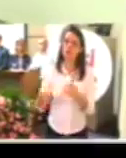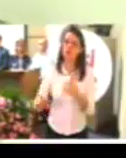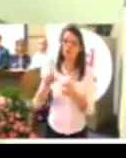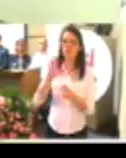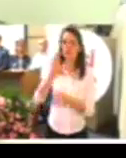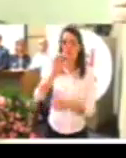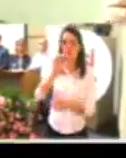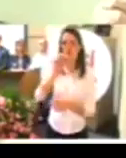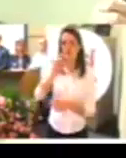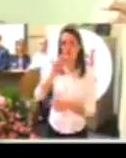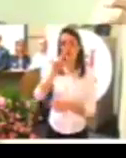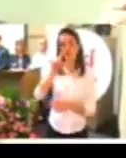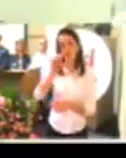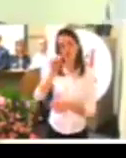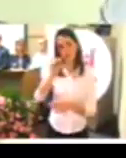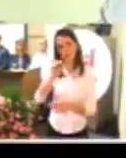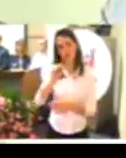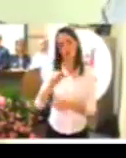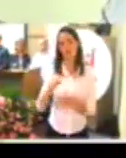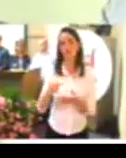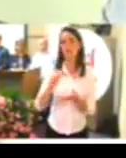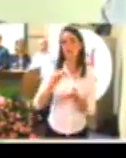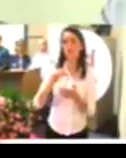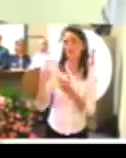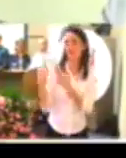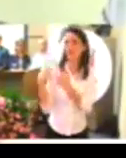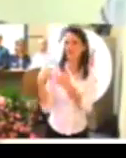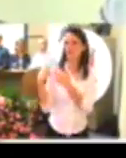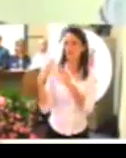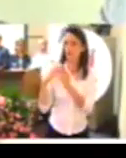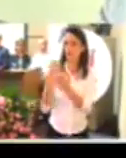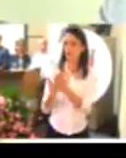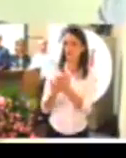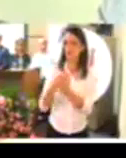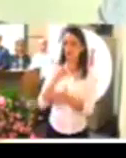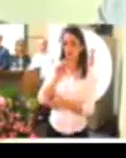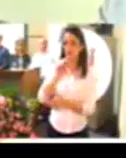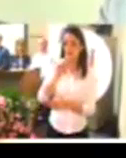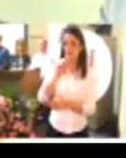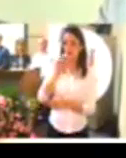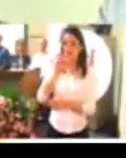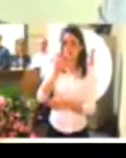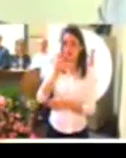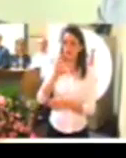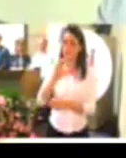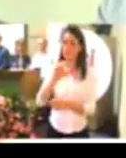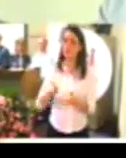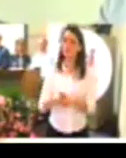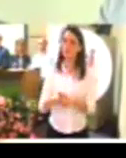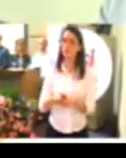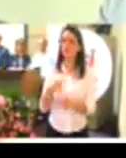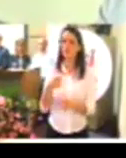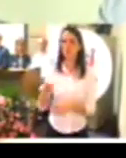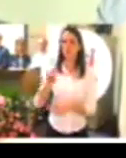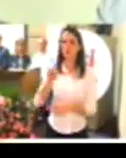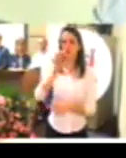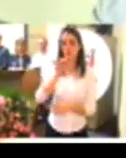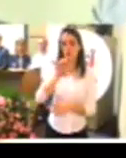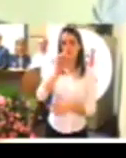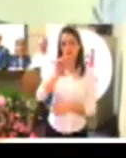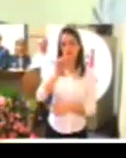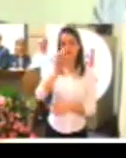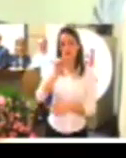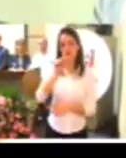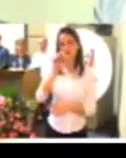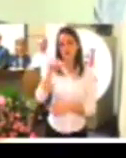representa a nossa universidade, a nossa escola, a faculdade SATIC. Ao Edson Luiz Nascimento,